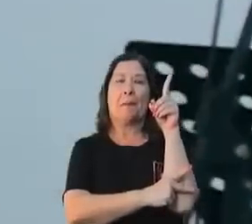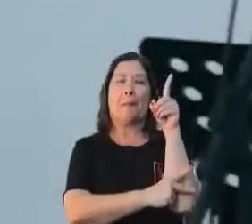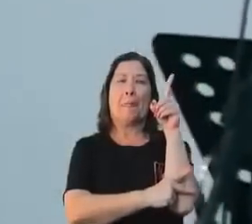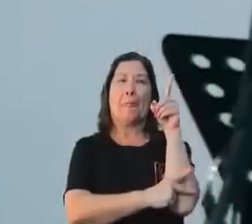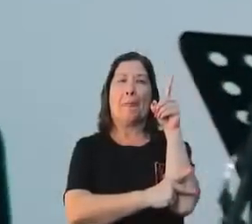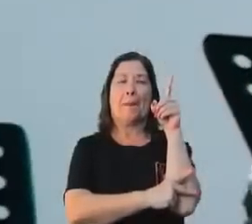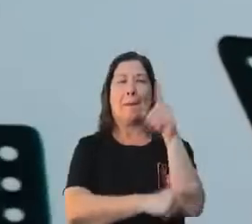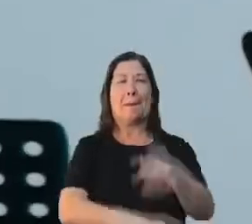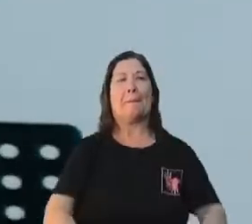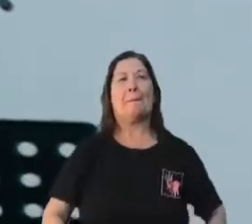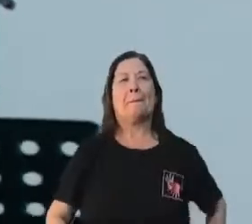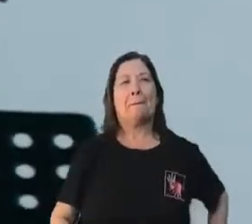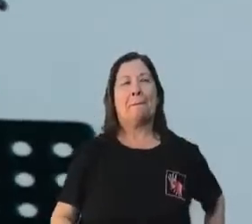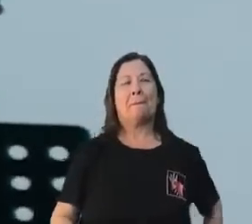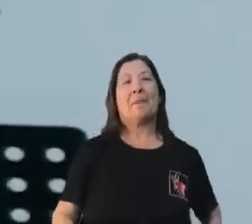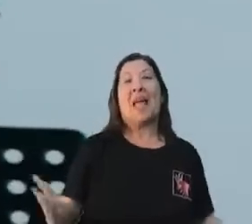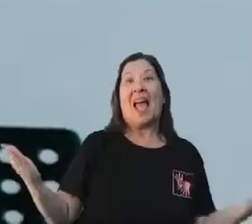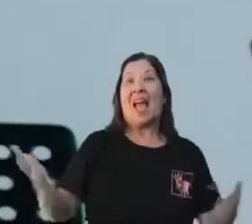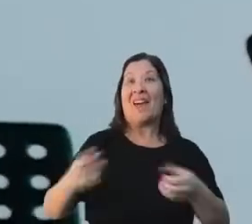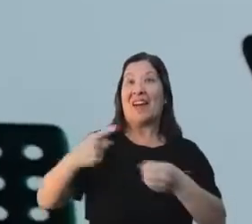acrescentar Votorantim também.